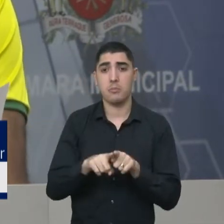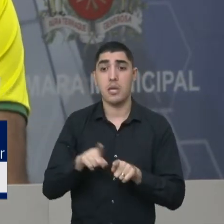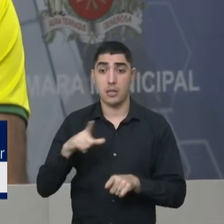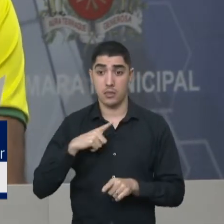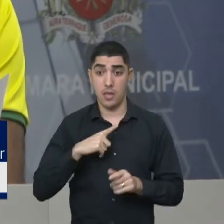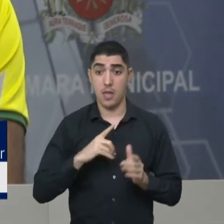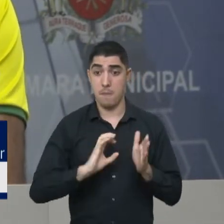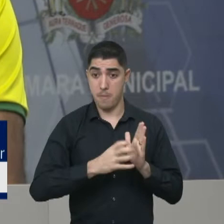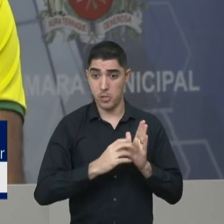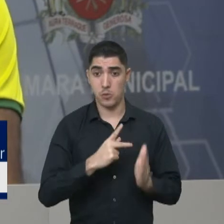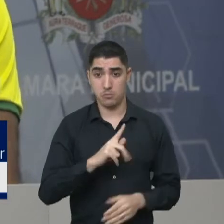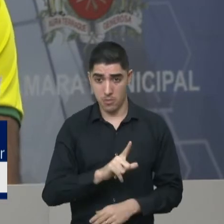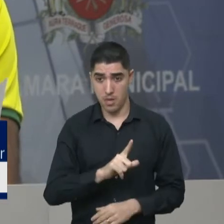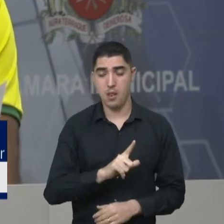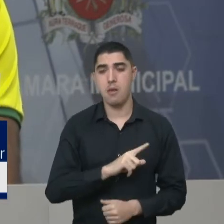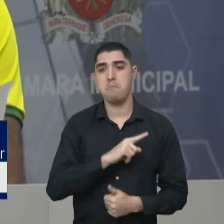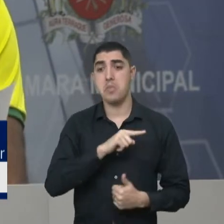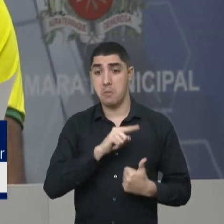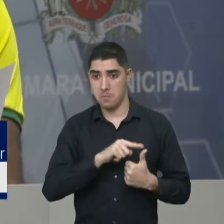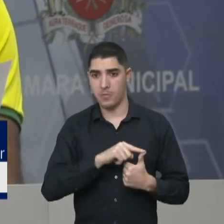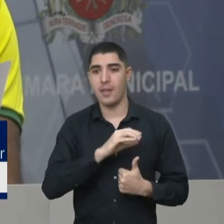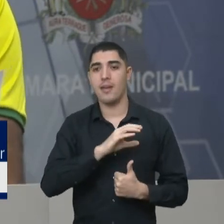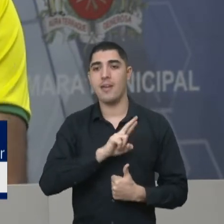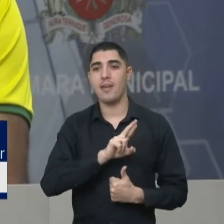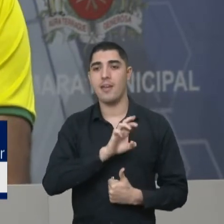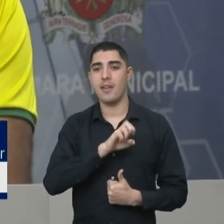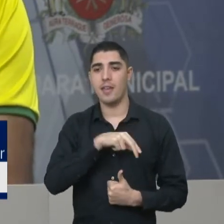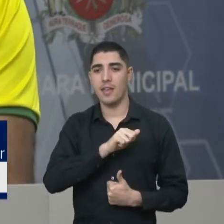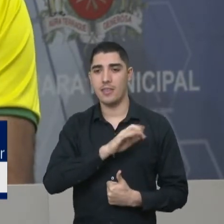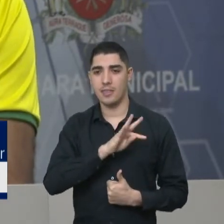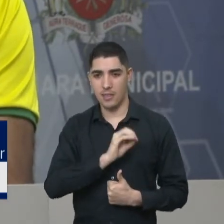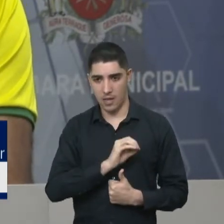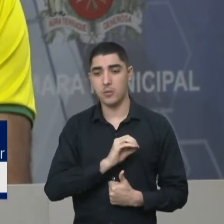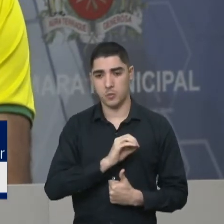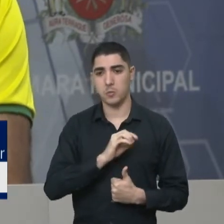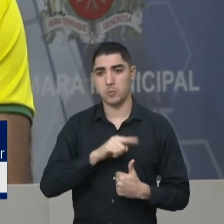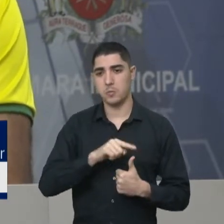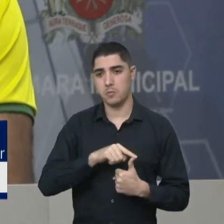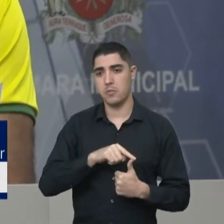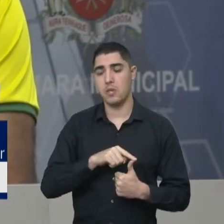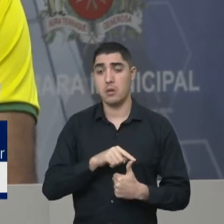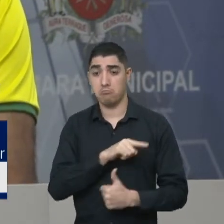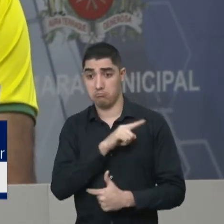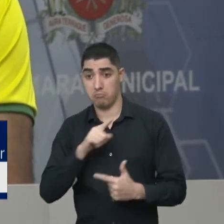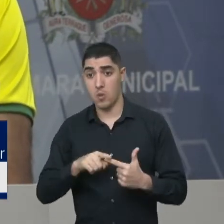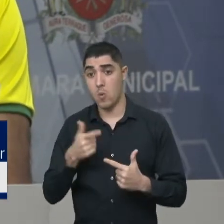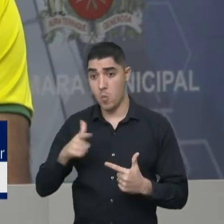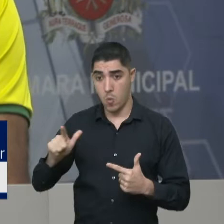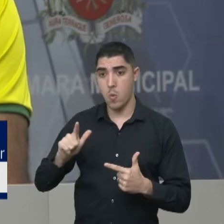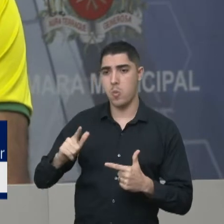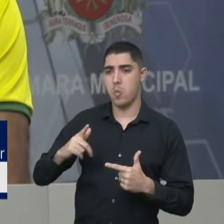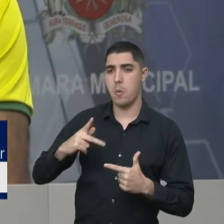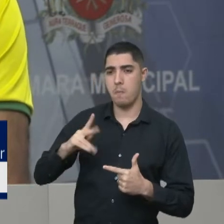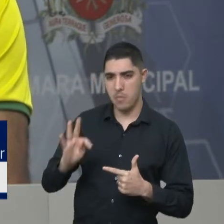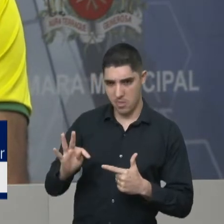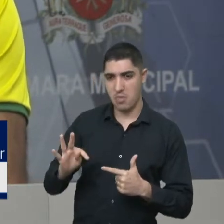PL. Portanto, Renato Casagrande certamente na coligação do PT, mas o PL foi para o segundo turno lá.